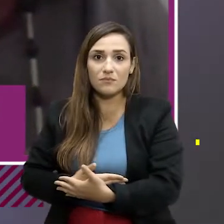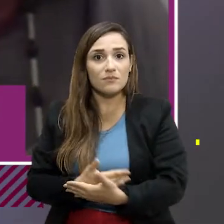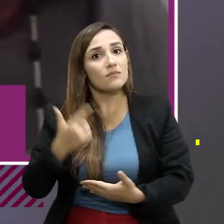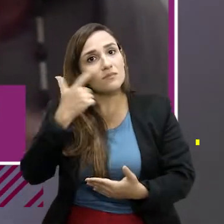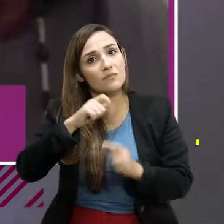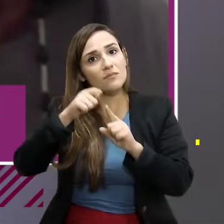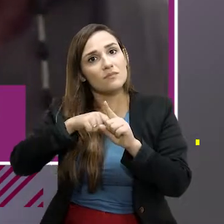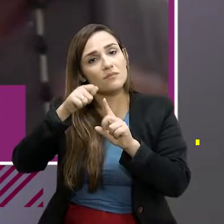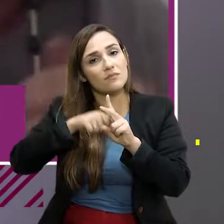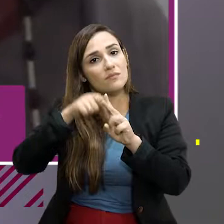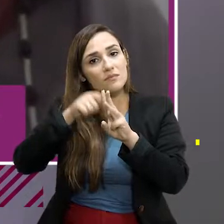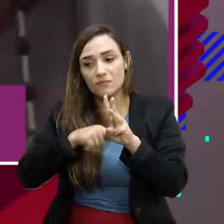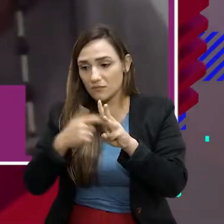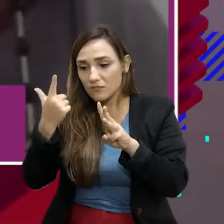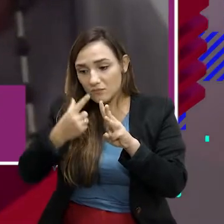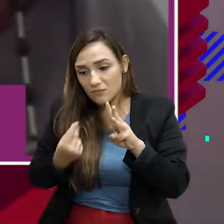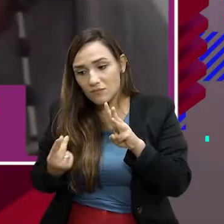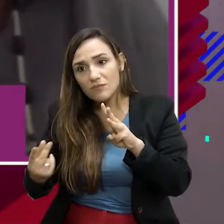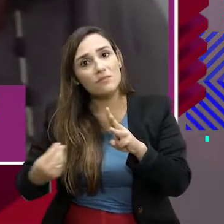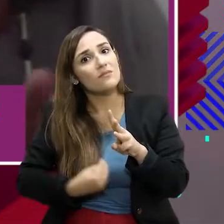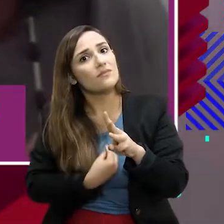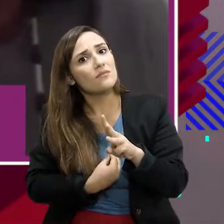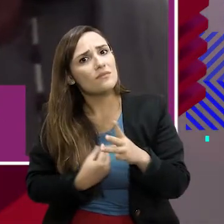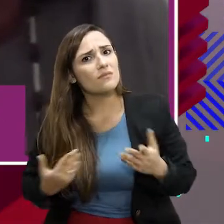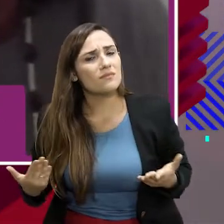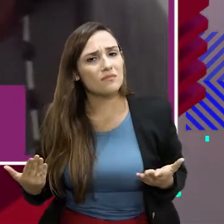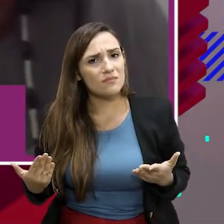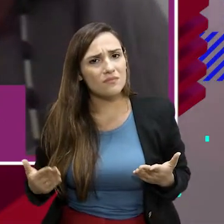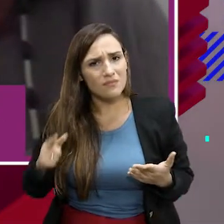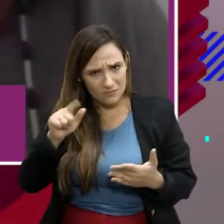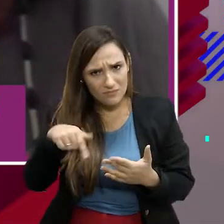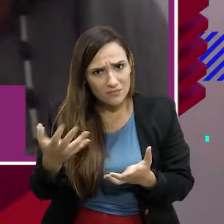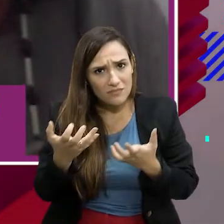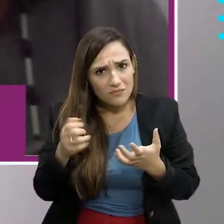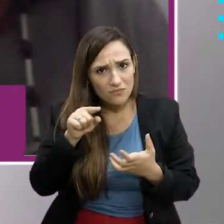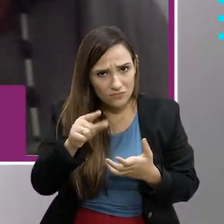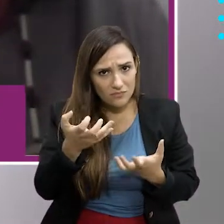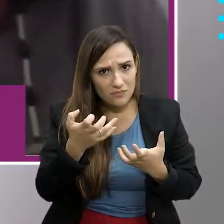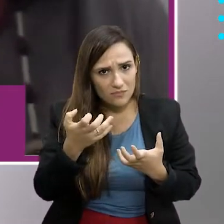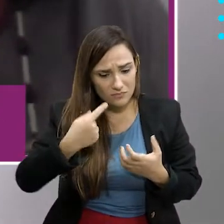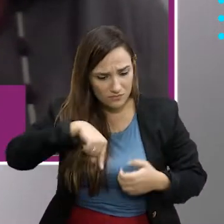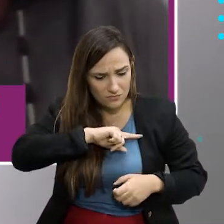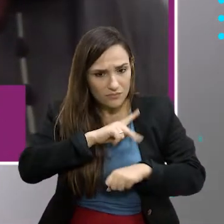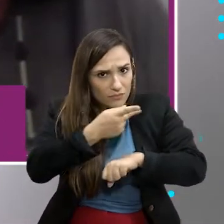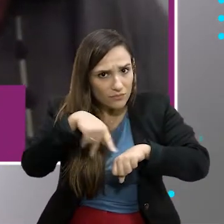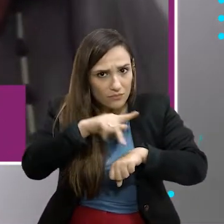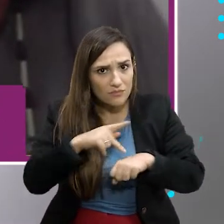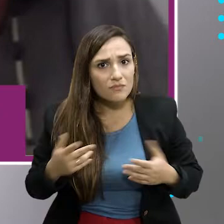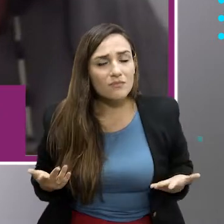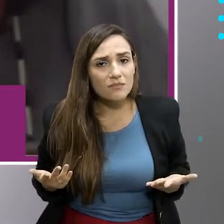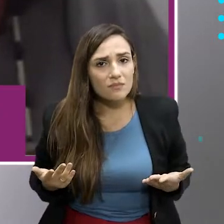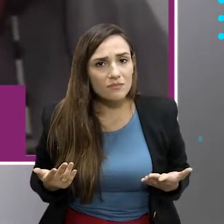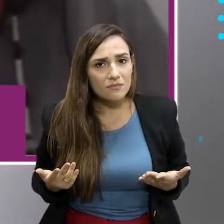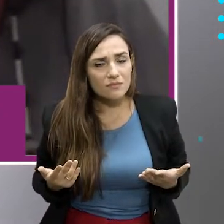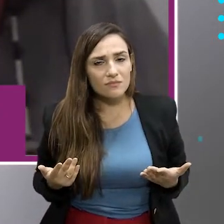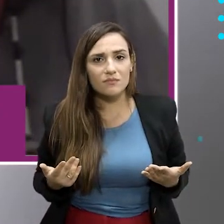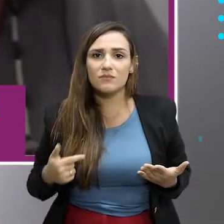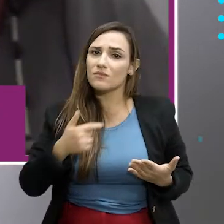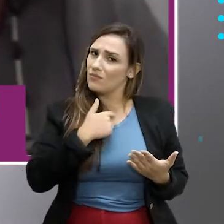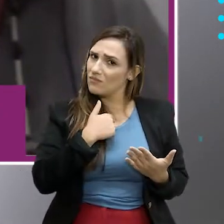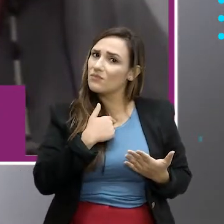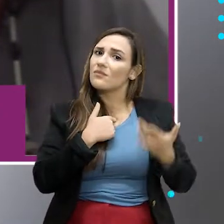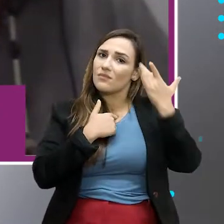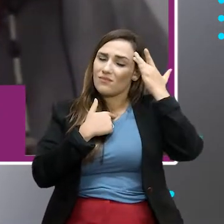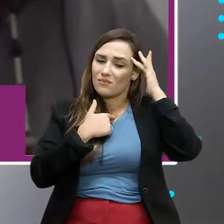caso específico que eu estou comentando, o bebê sobreviveu depois de 3 meses na UTI. Gente, é isso que a gente quer para o